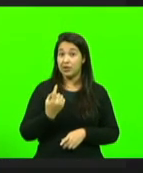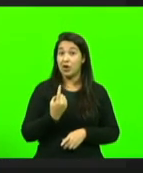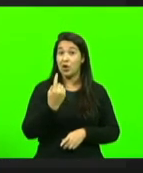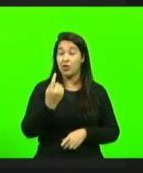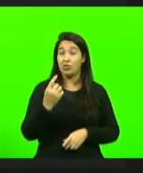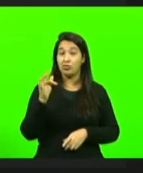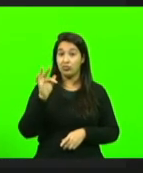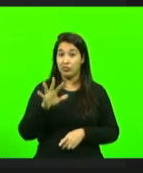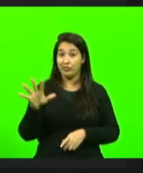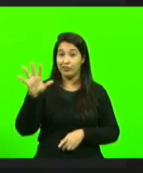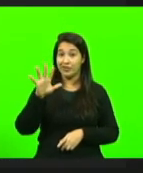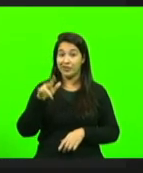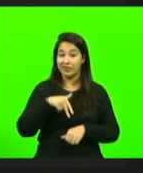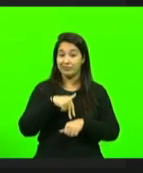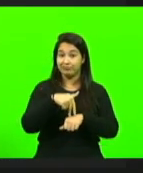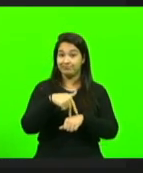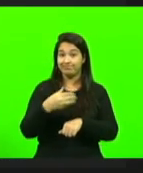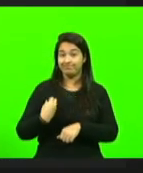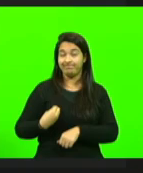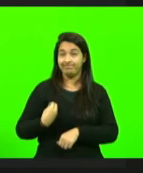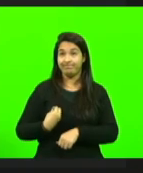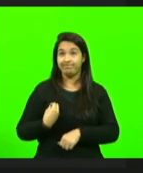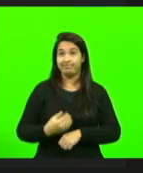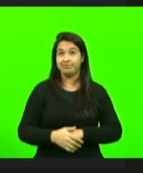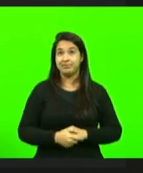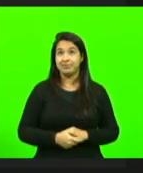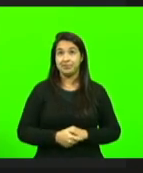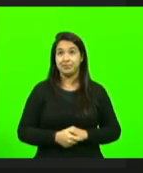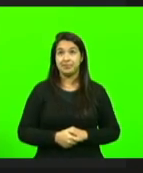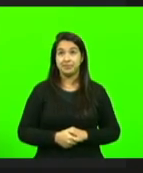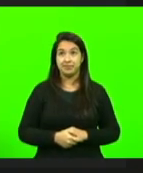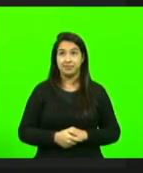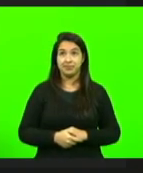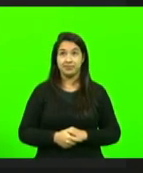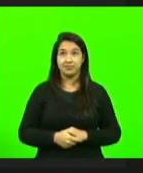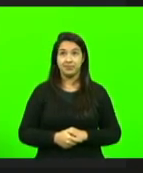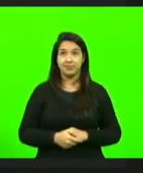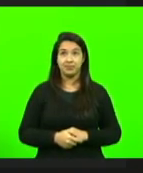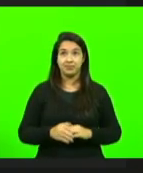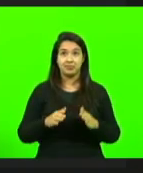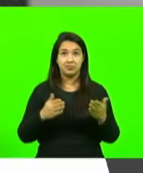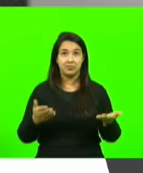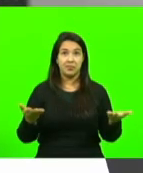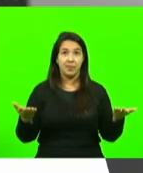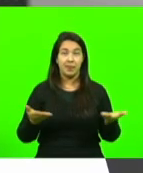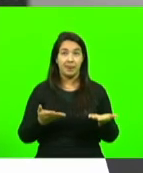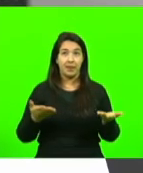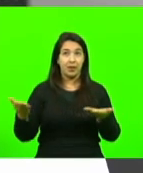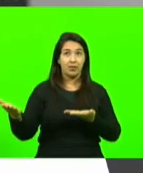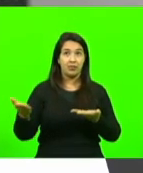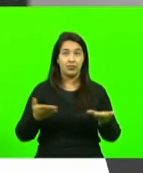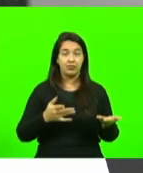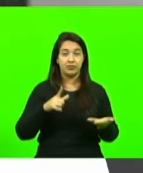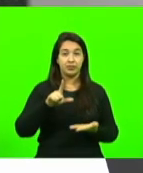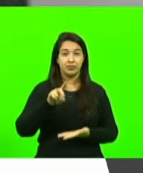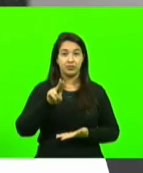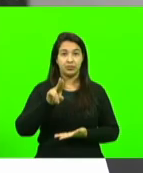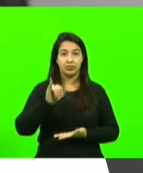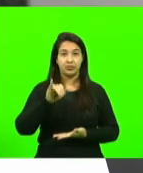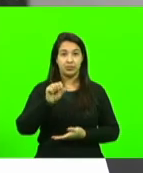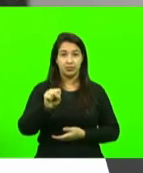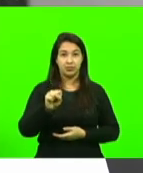Federal que está presente Tá bom então eu passo a palavra agora o Luiz Carlos Vieira